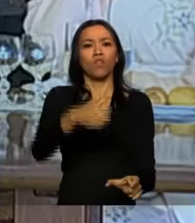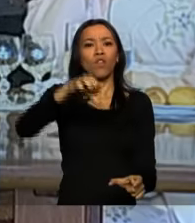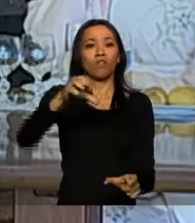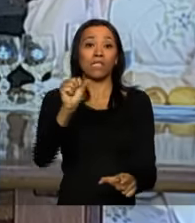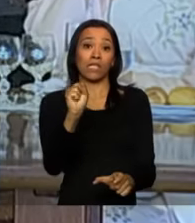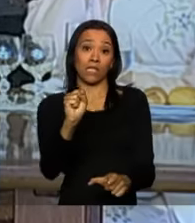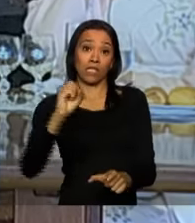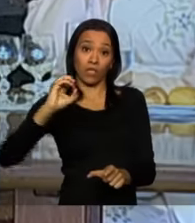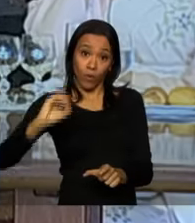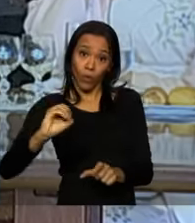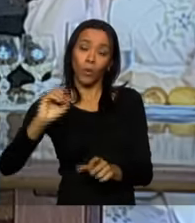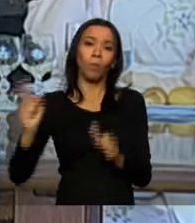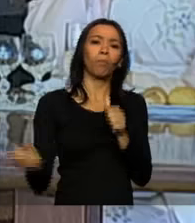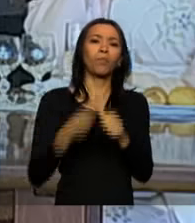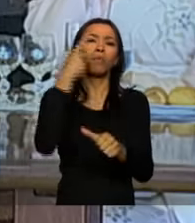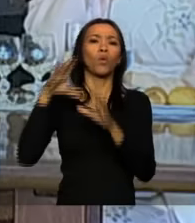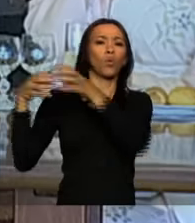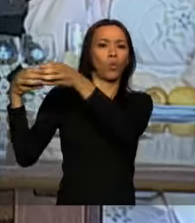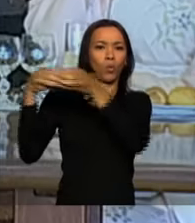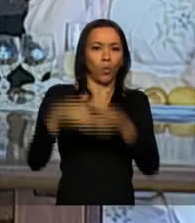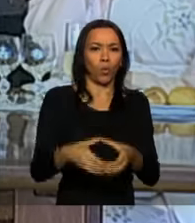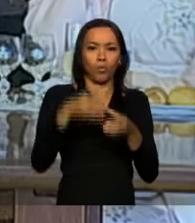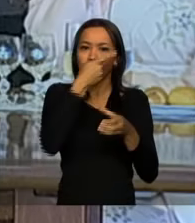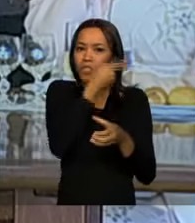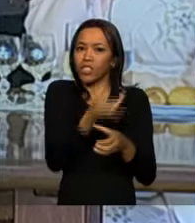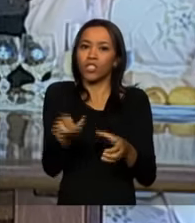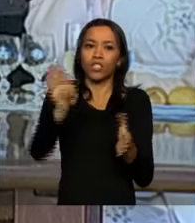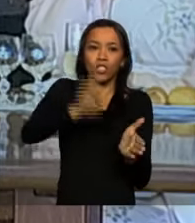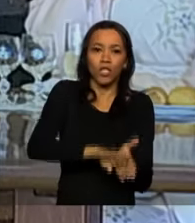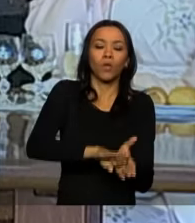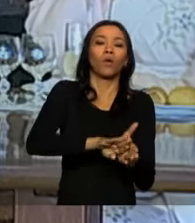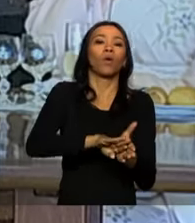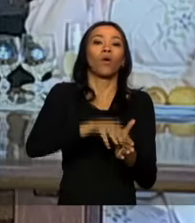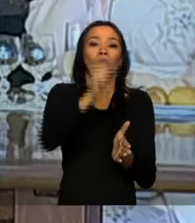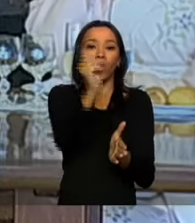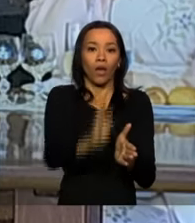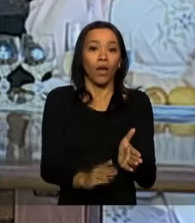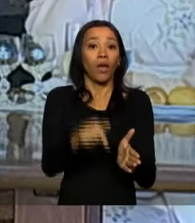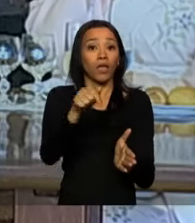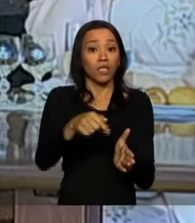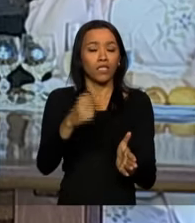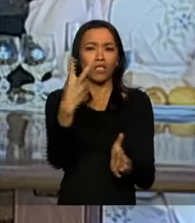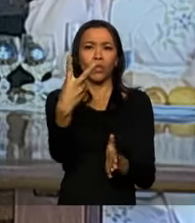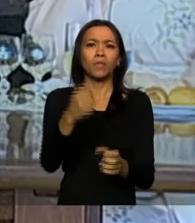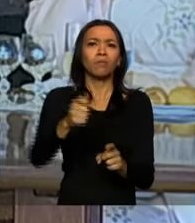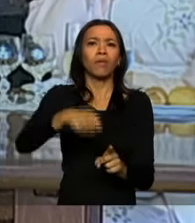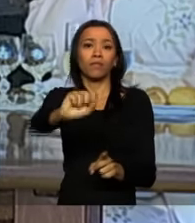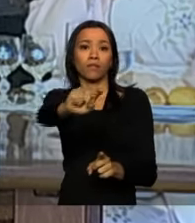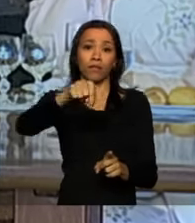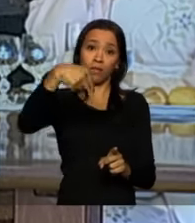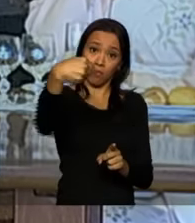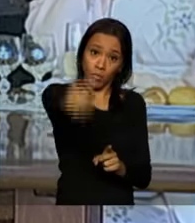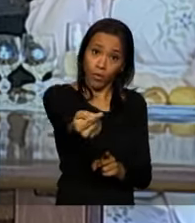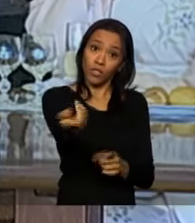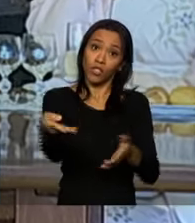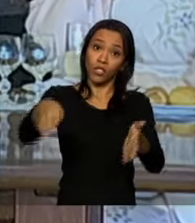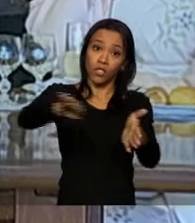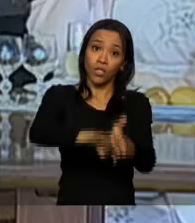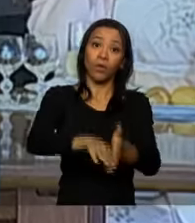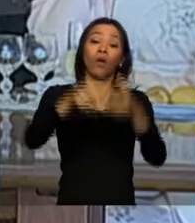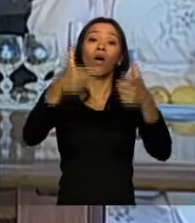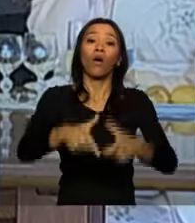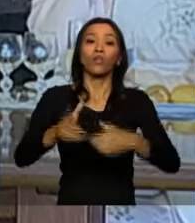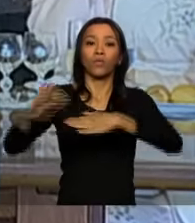o primeiro grupo de imigrantes japoneses embarcou em Kobe e, quase dois meses depois, chegou ao Porto de